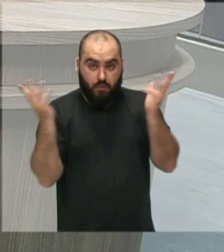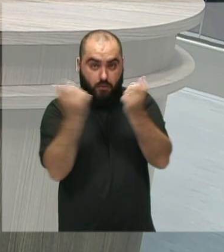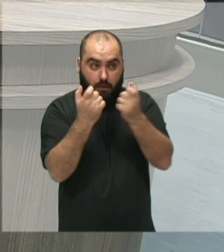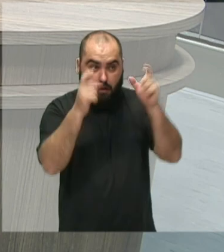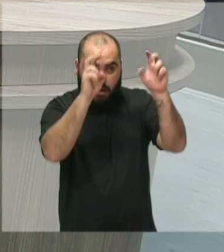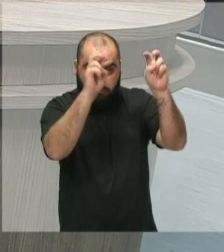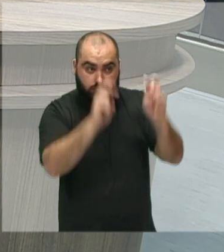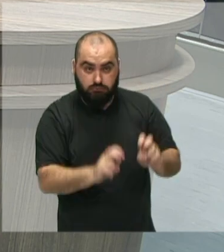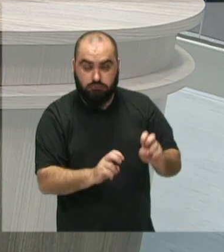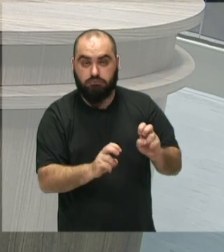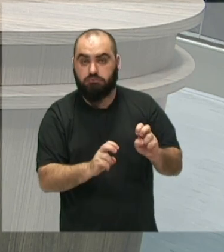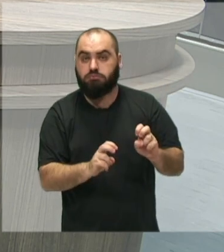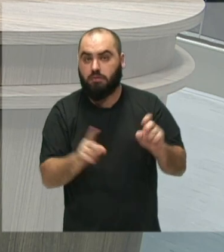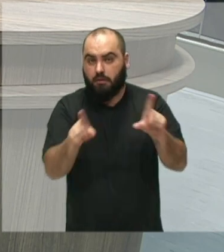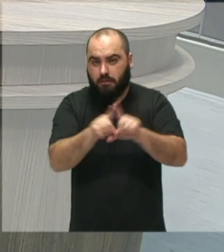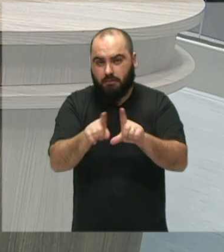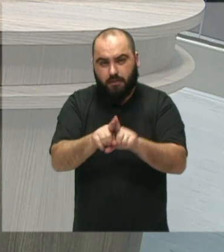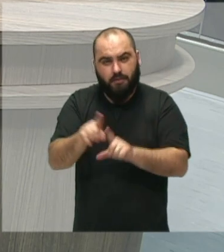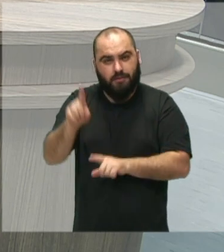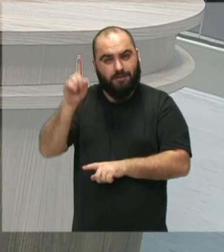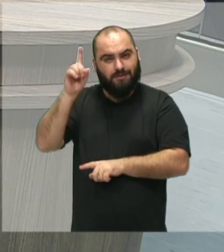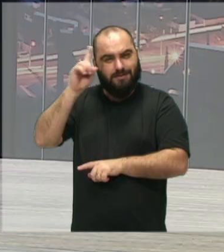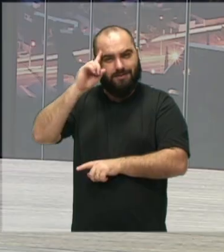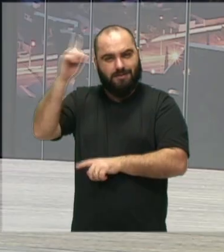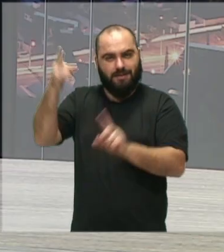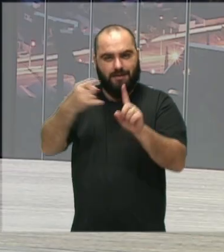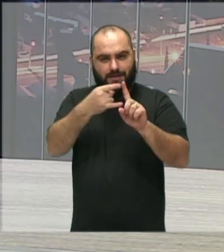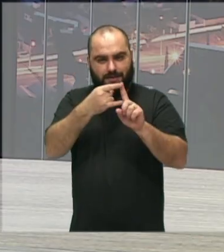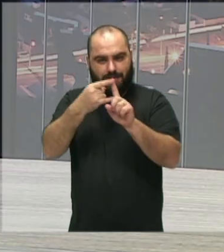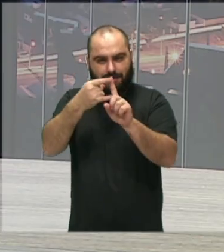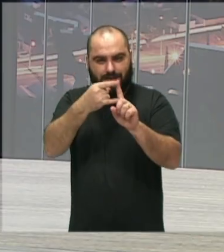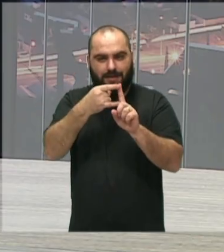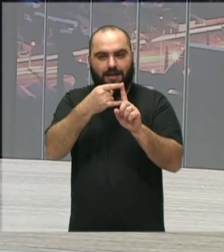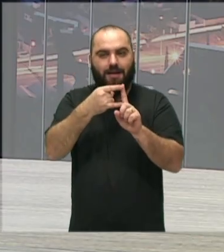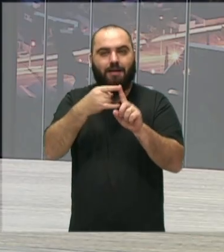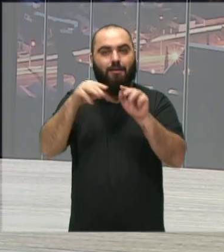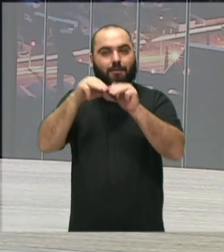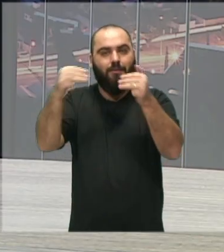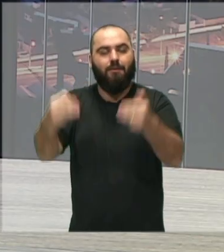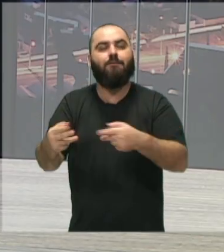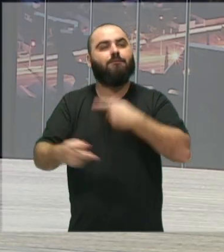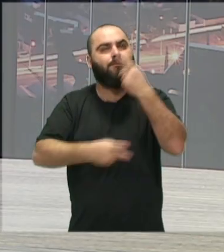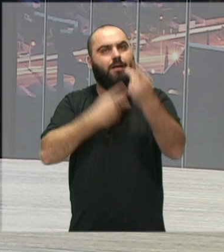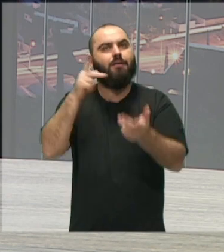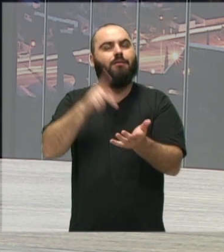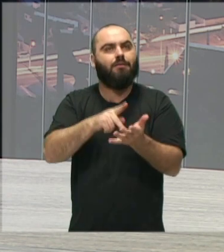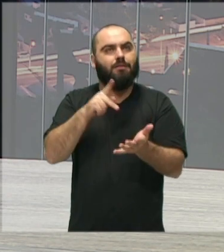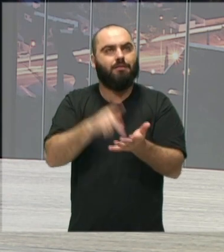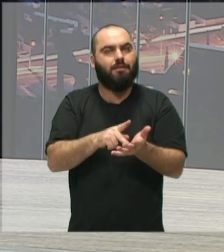questões, inclusive no dia da live dos museus aqui, né? Vocês falaram muito dessa questão de